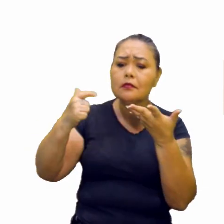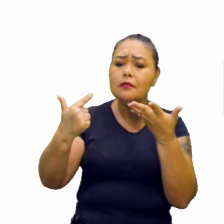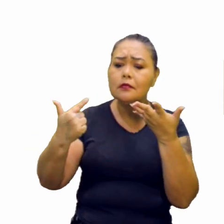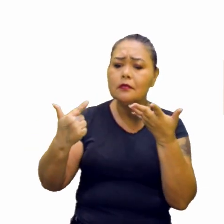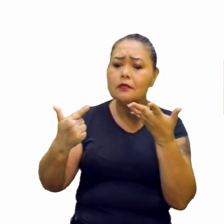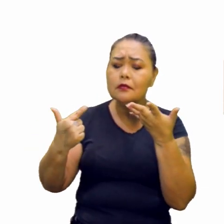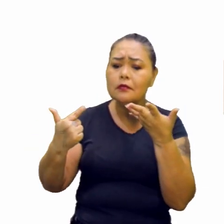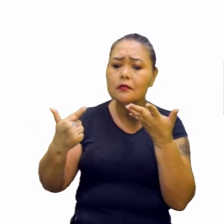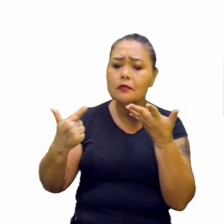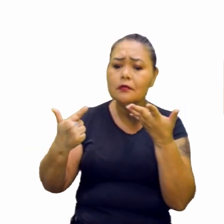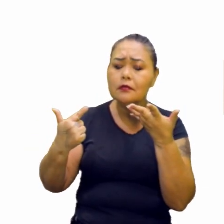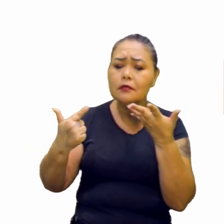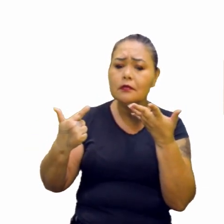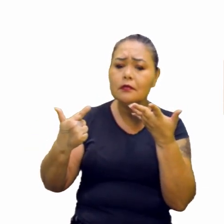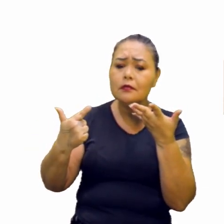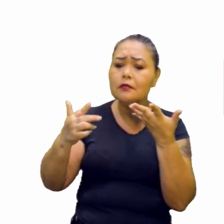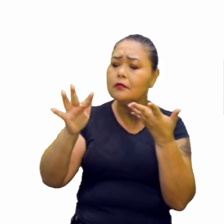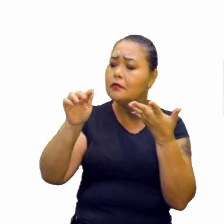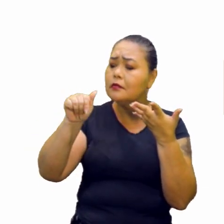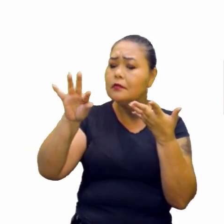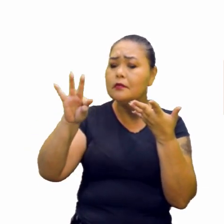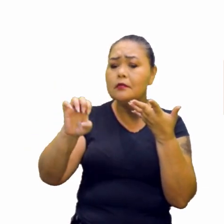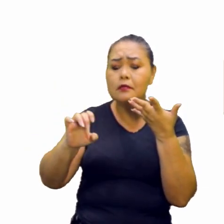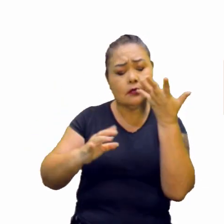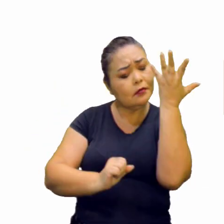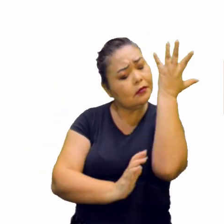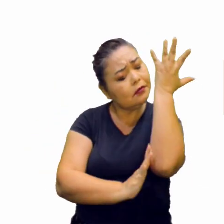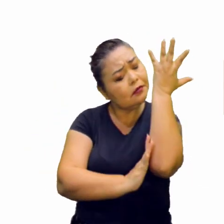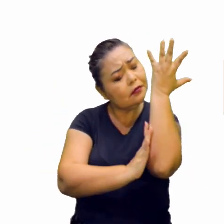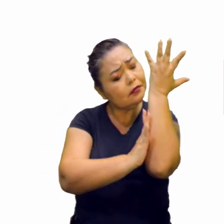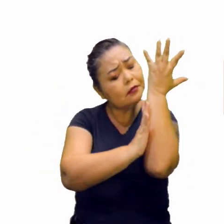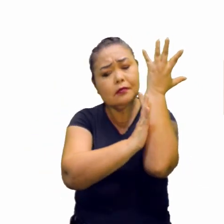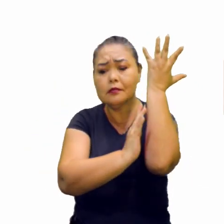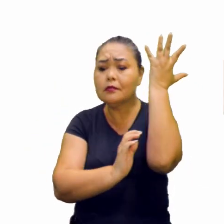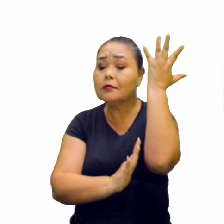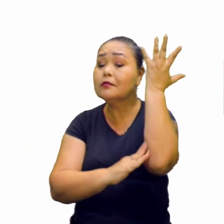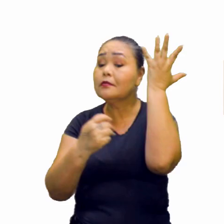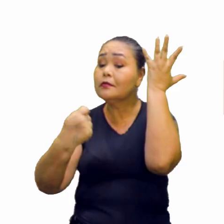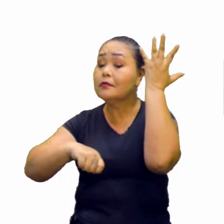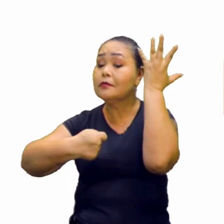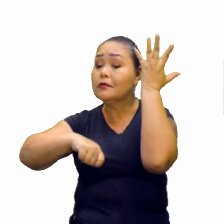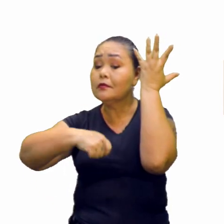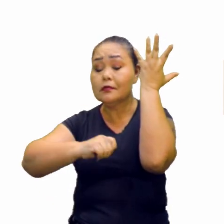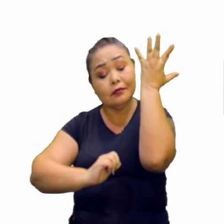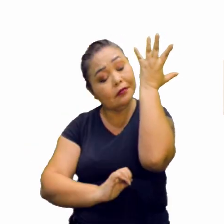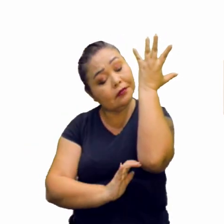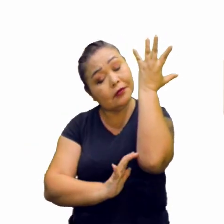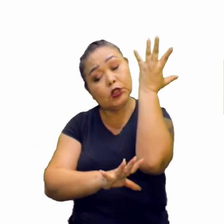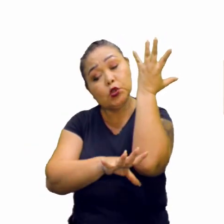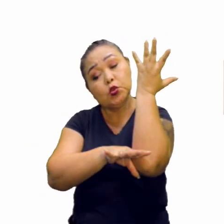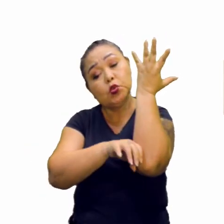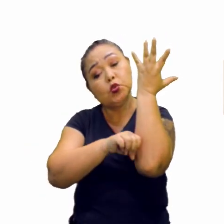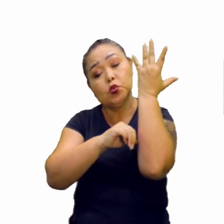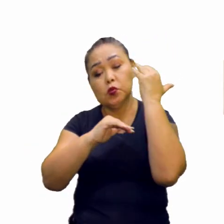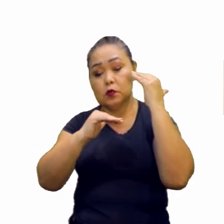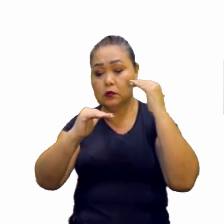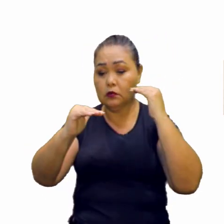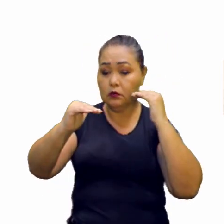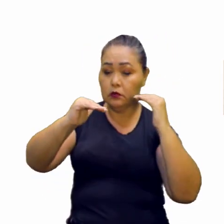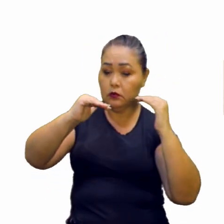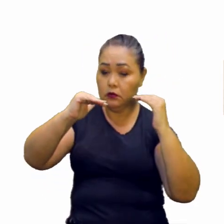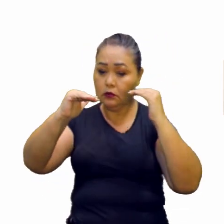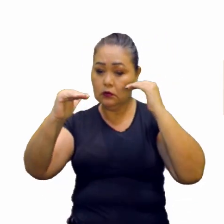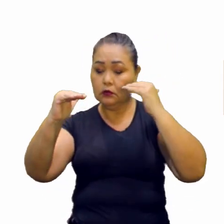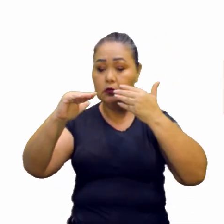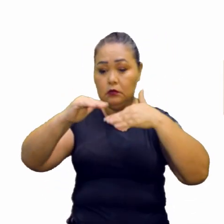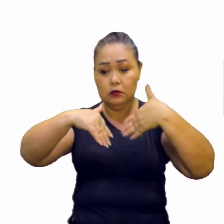é o fuste? Ele é necessário, pessoal, para manter essa igualdade de dinamismo dentro do processo